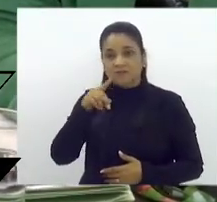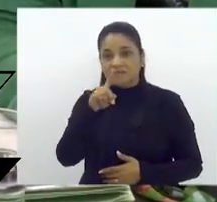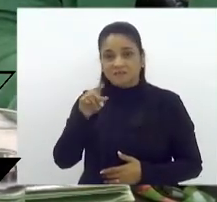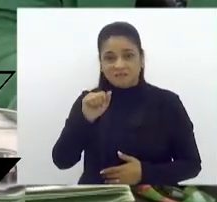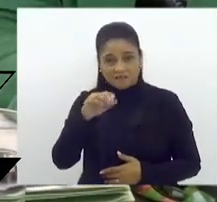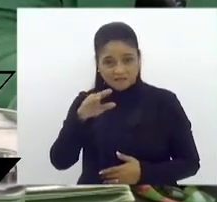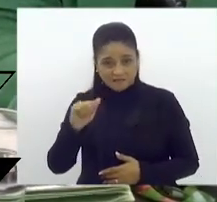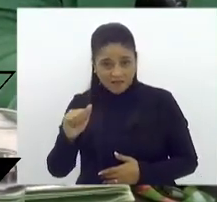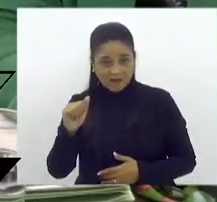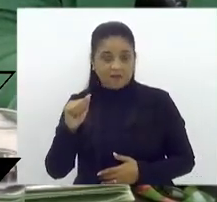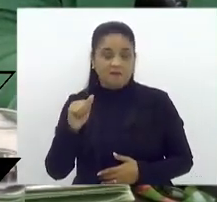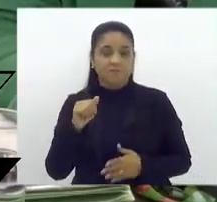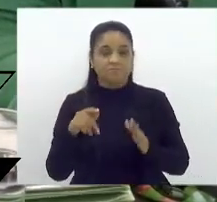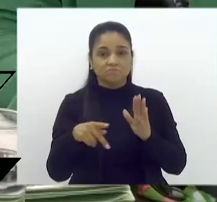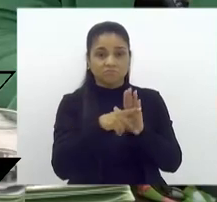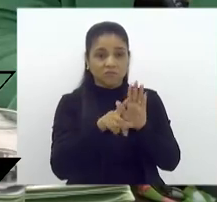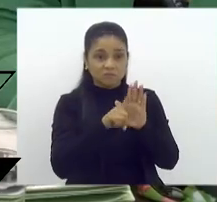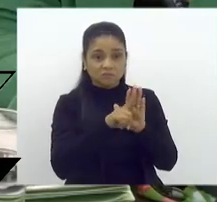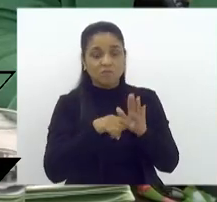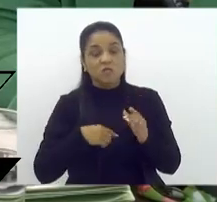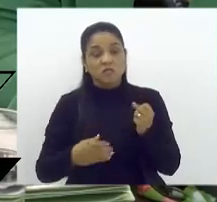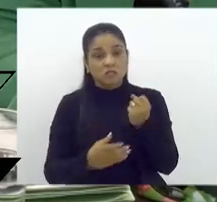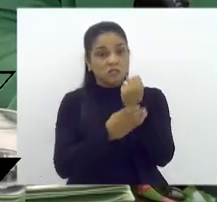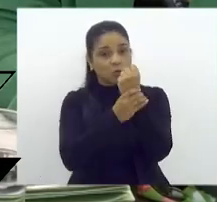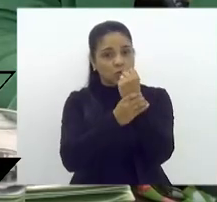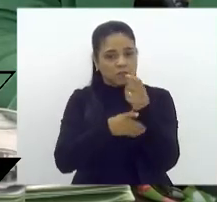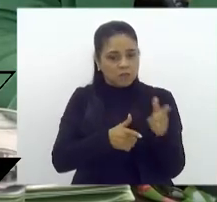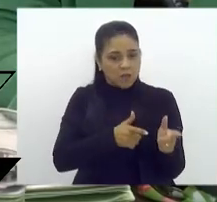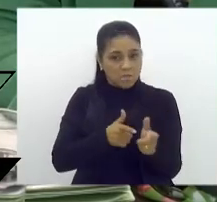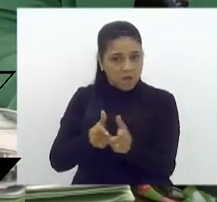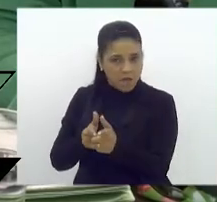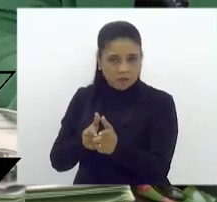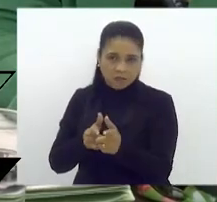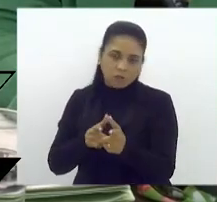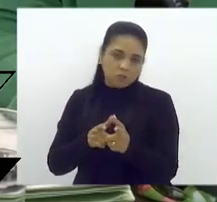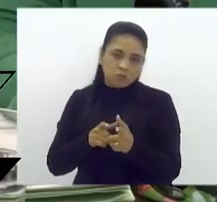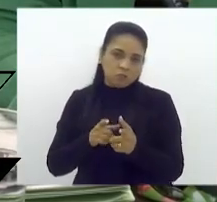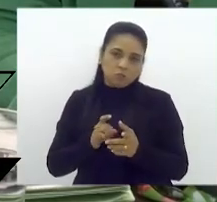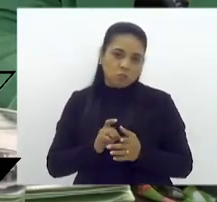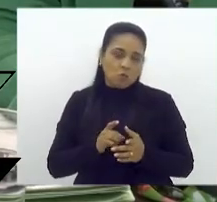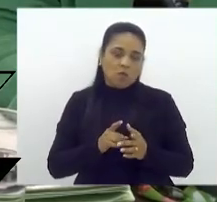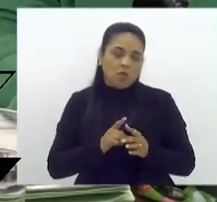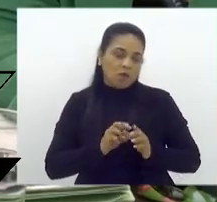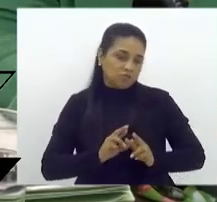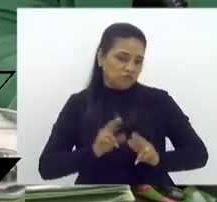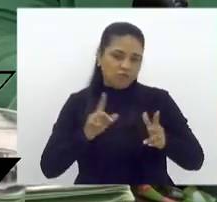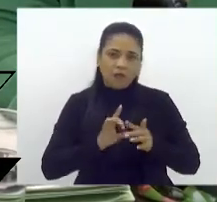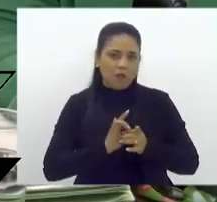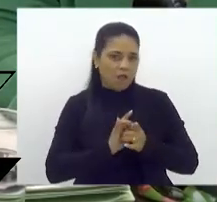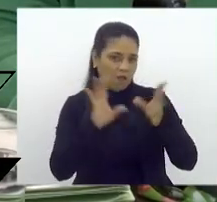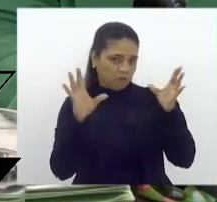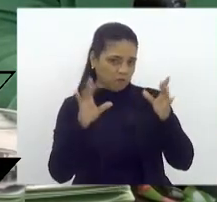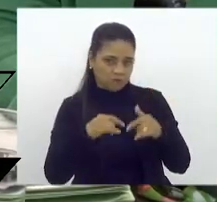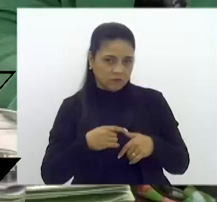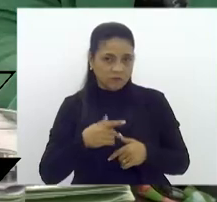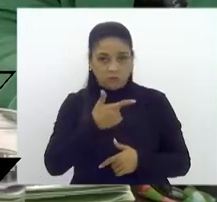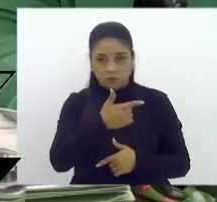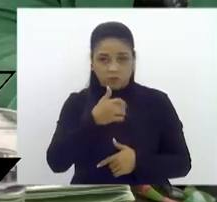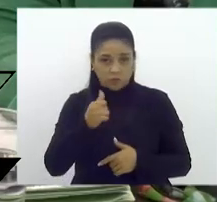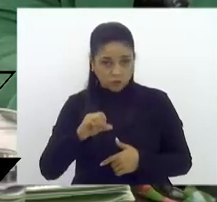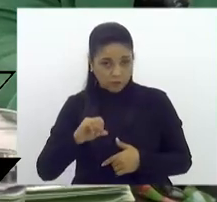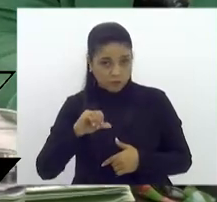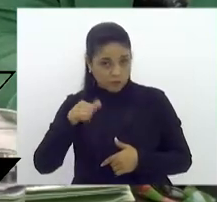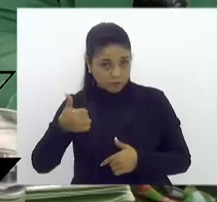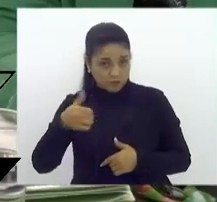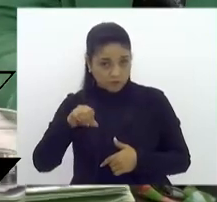sobre segurança armada e também não era autorizativo em 2019. Então, com essa emenda corrigida pelo